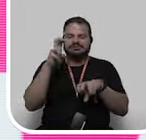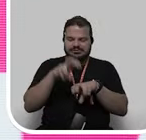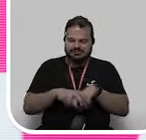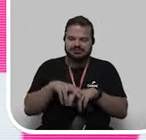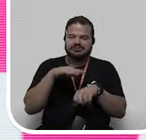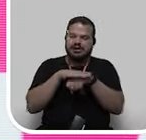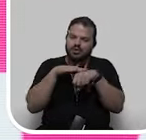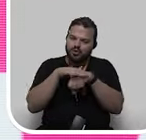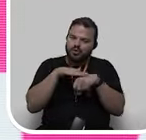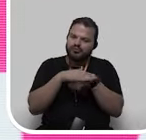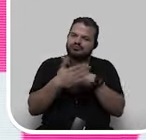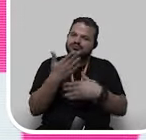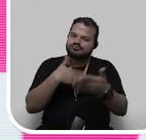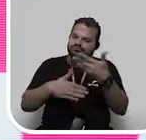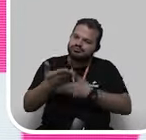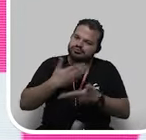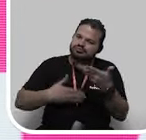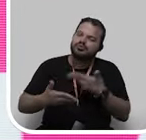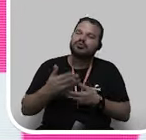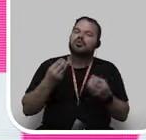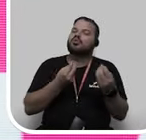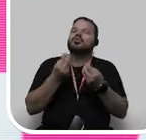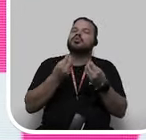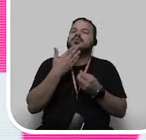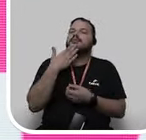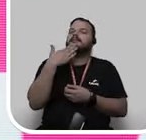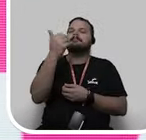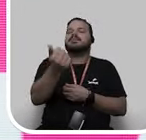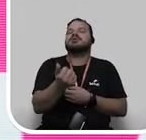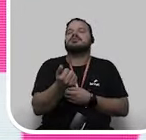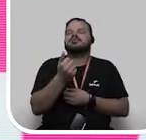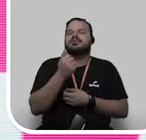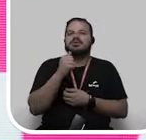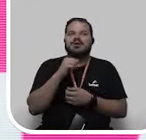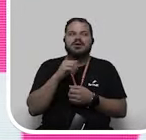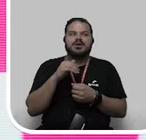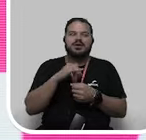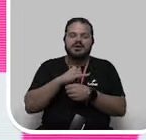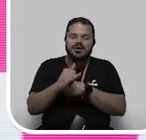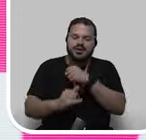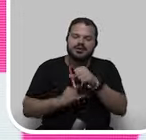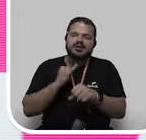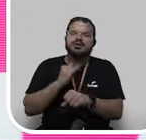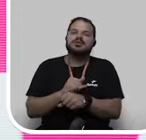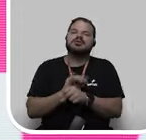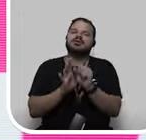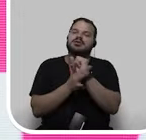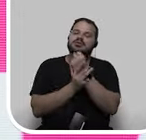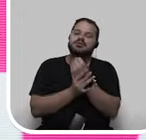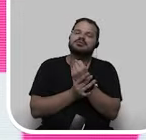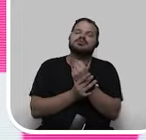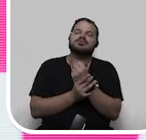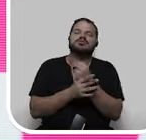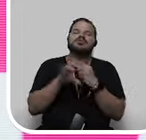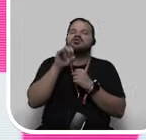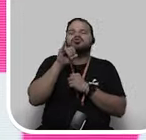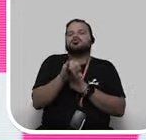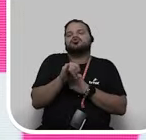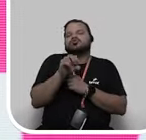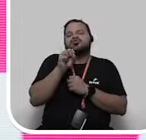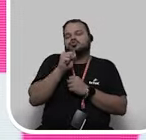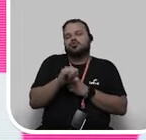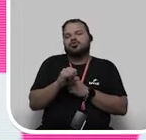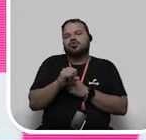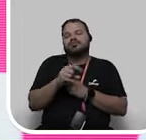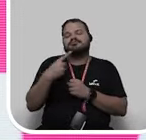como sociedade, como a gente faz para melhorar a cibersegurança como um todo, porque não é mais só o website que saiu fora do ar,